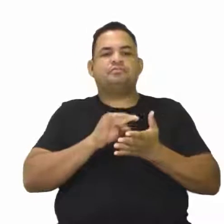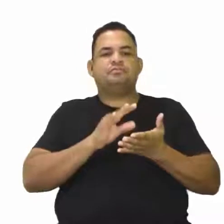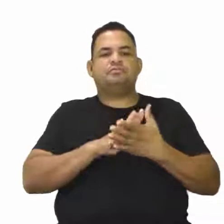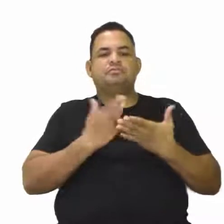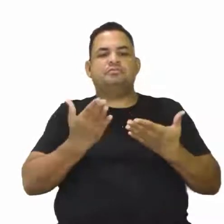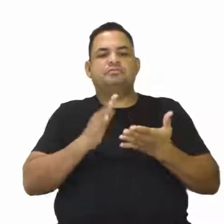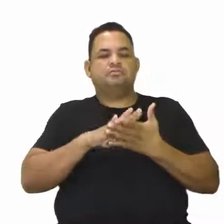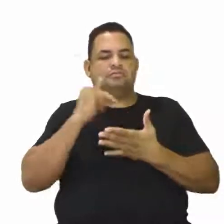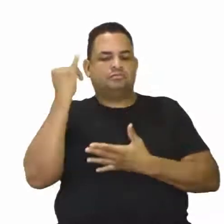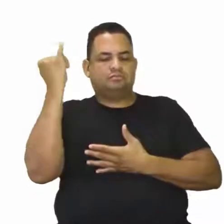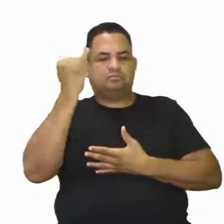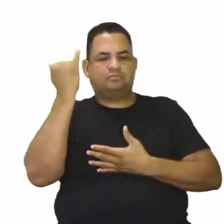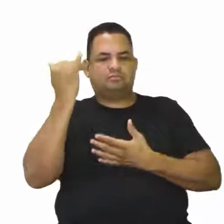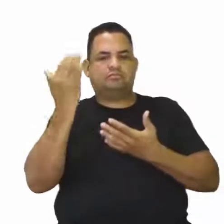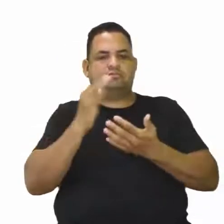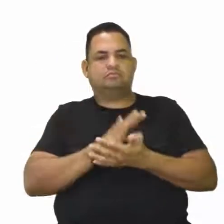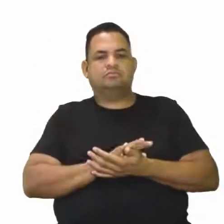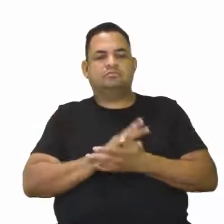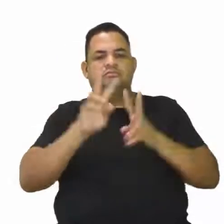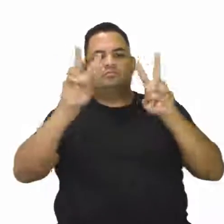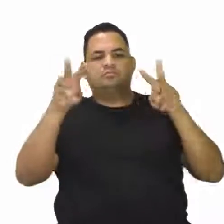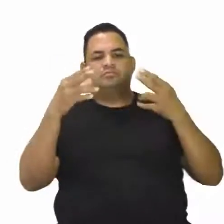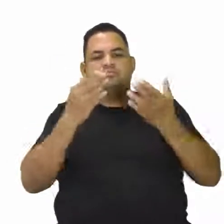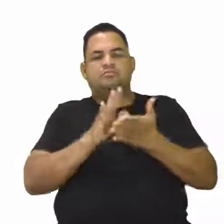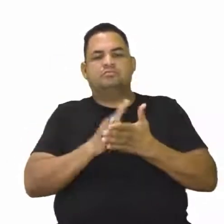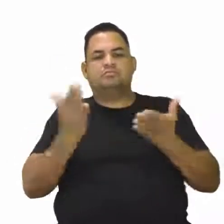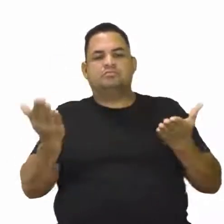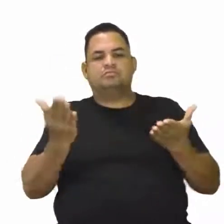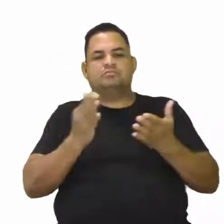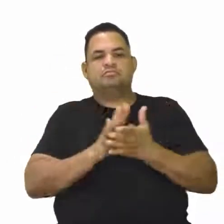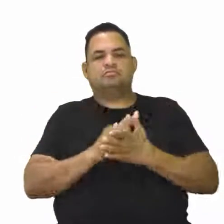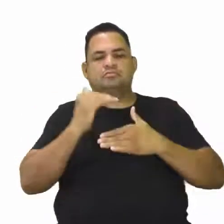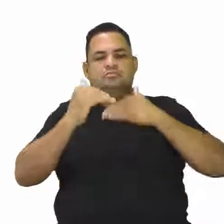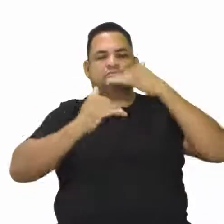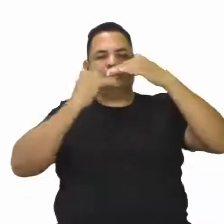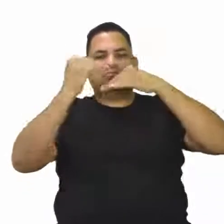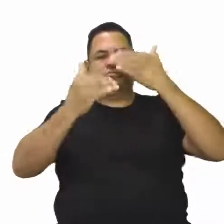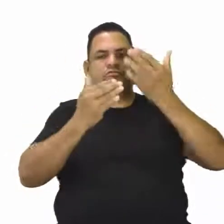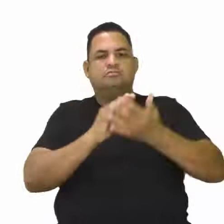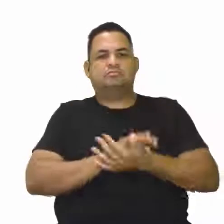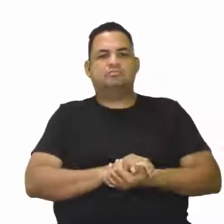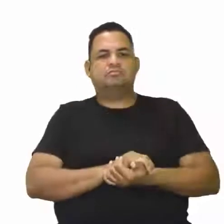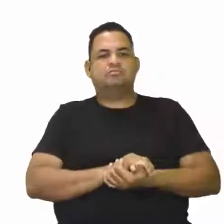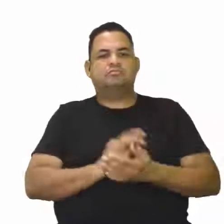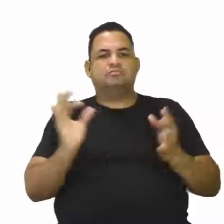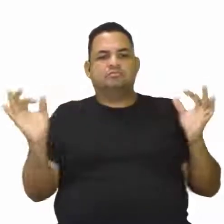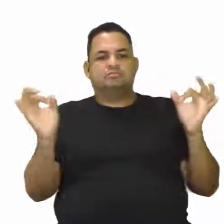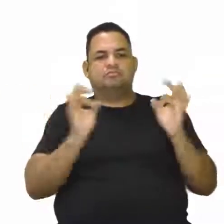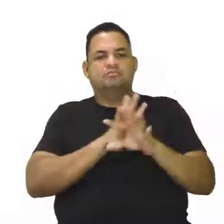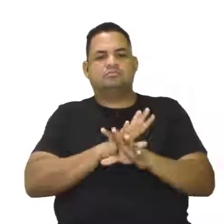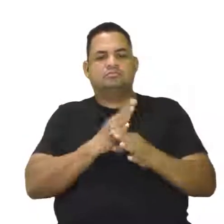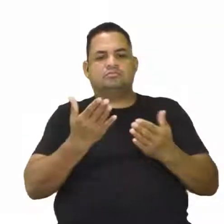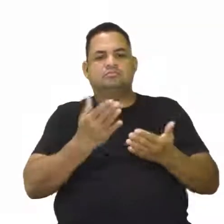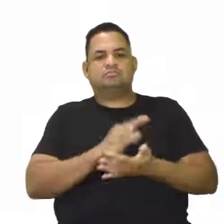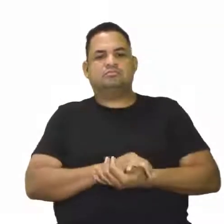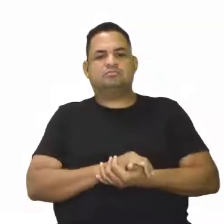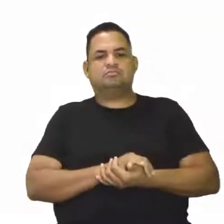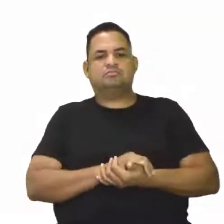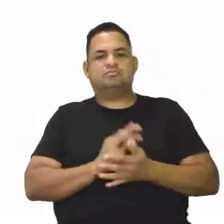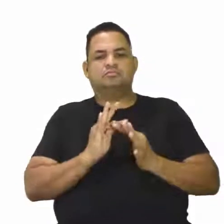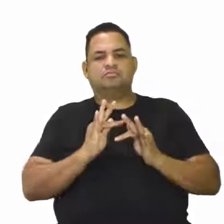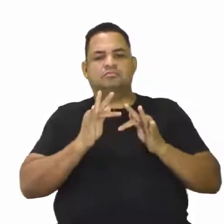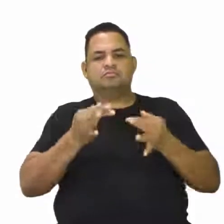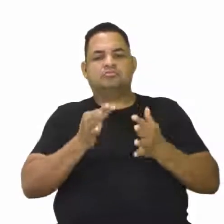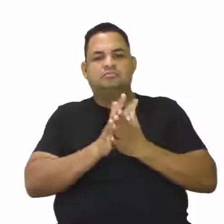mais relevantes a respeito do tema que está sendo desenvolvido. E a conclusão nada mais é do que